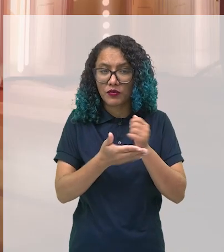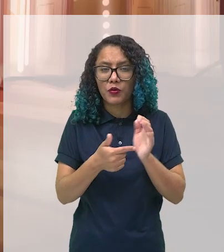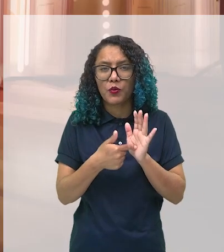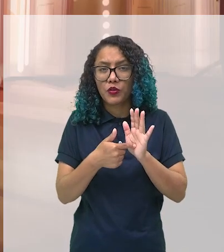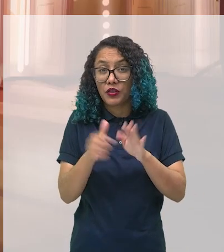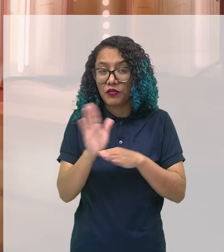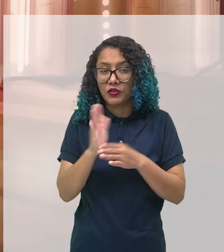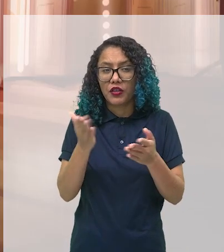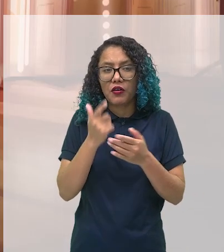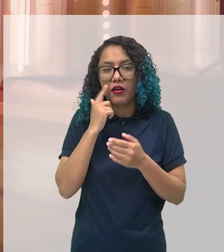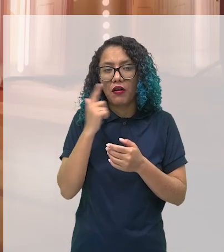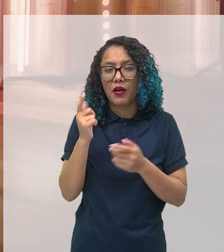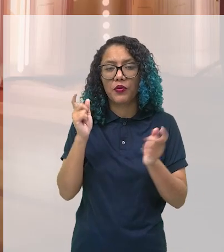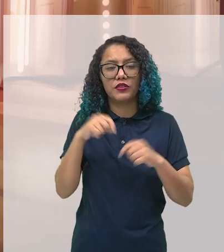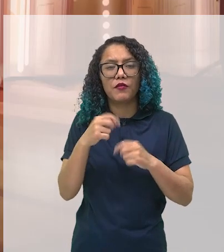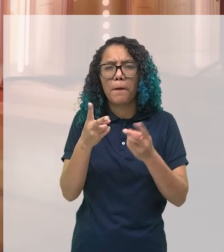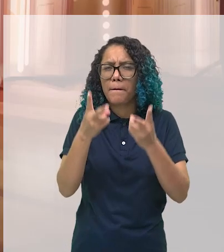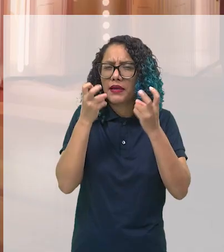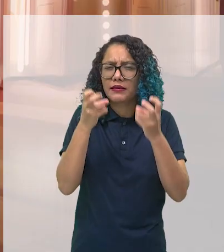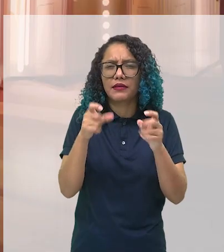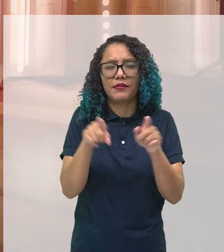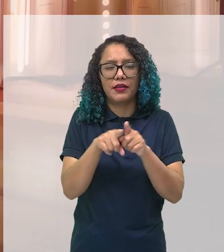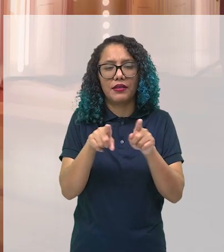Aqui nessa animação a gente pode perceber